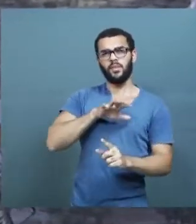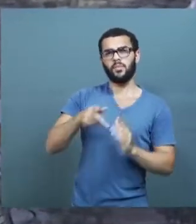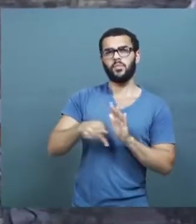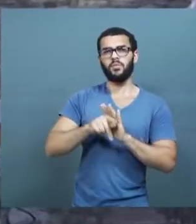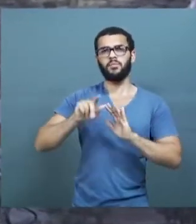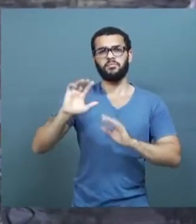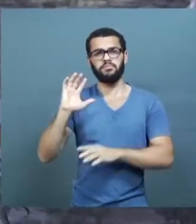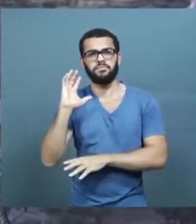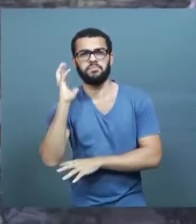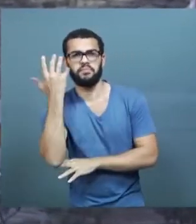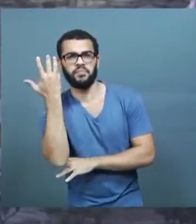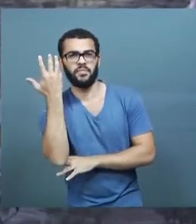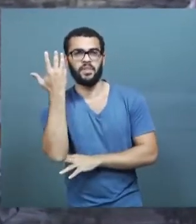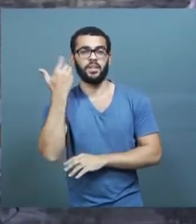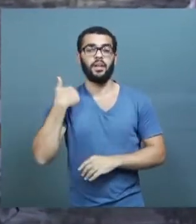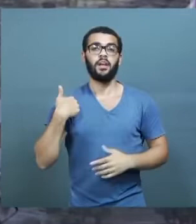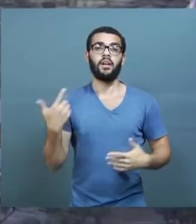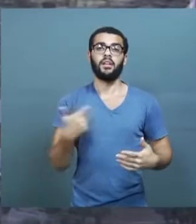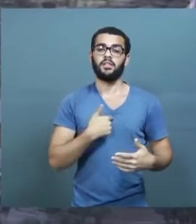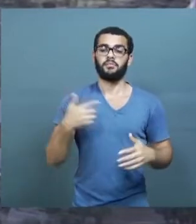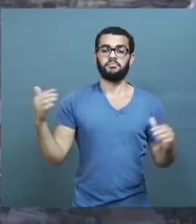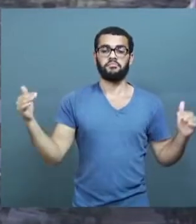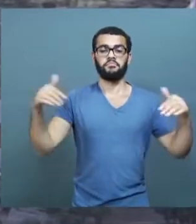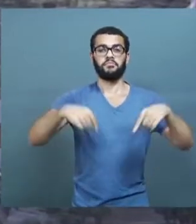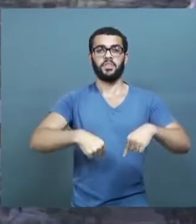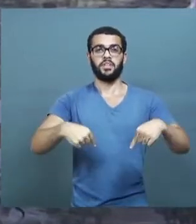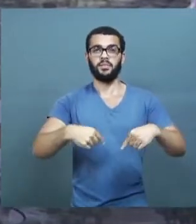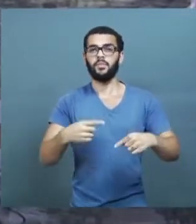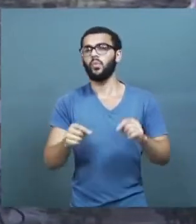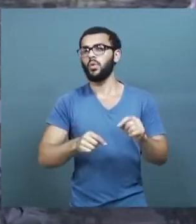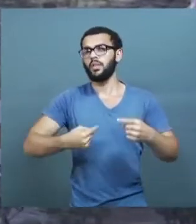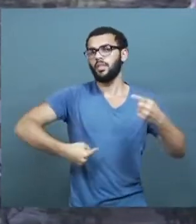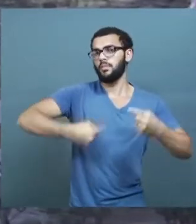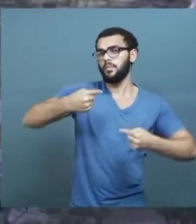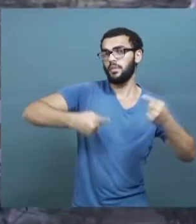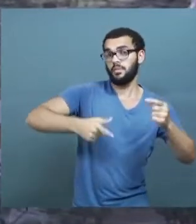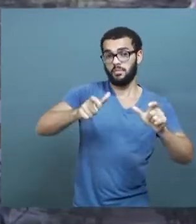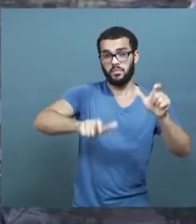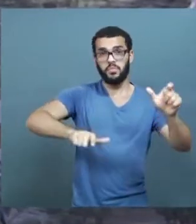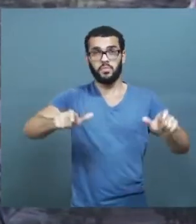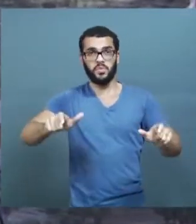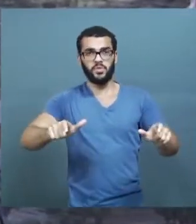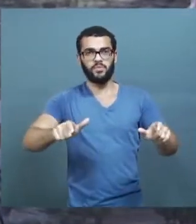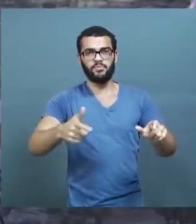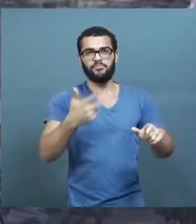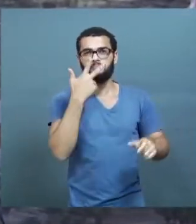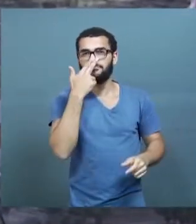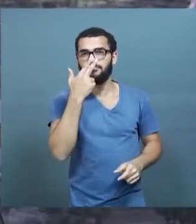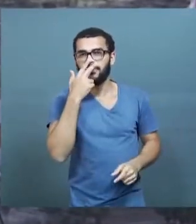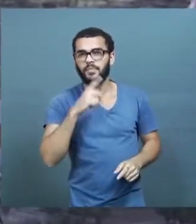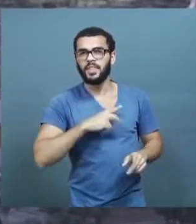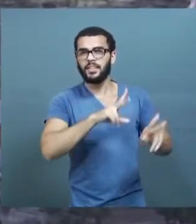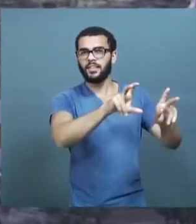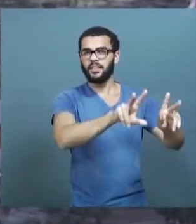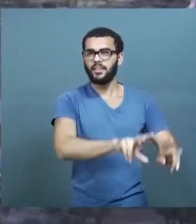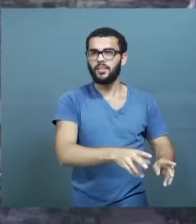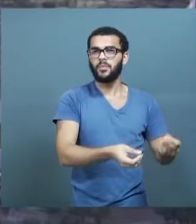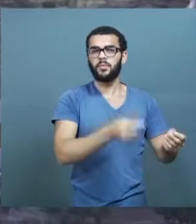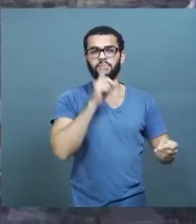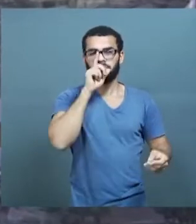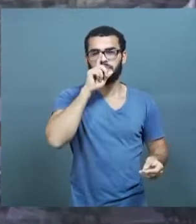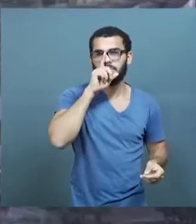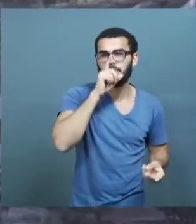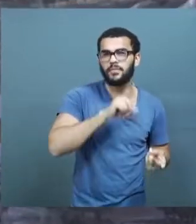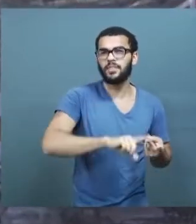ambientais, a gente veio aqui para o evento para discutir com outras pessoas que estão estudando exatamente a mesma coisa, os impactos da vulnerabilidade, do